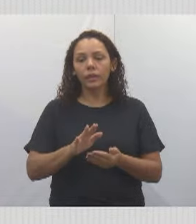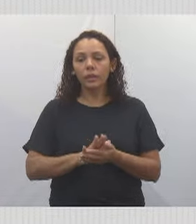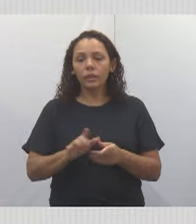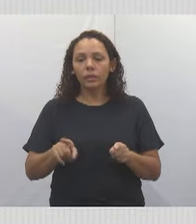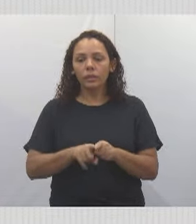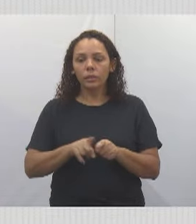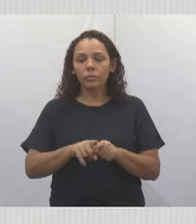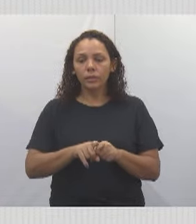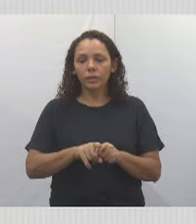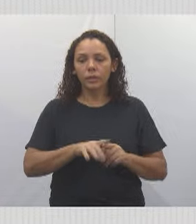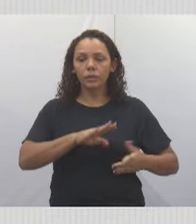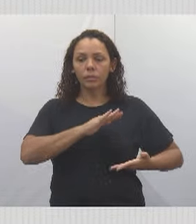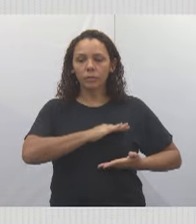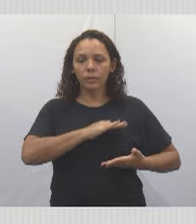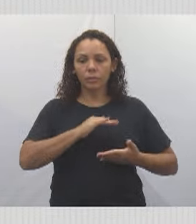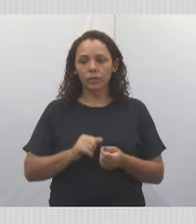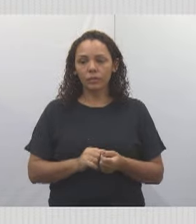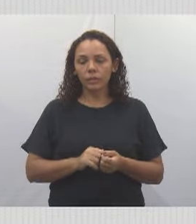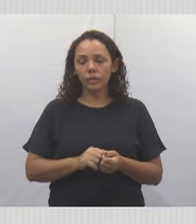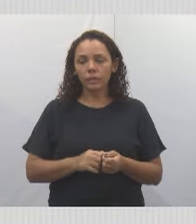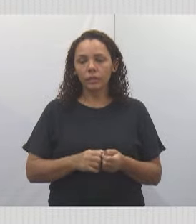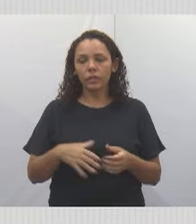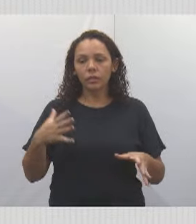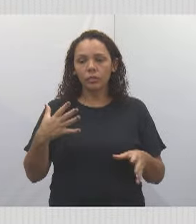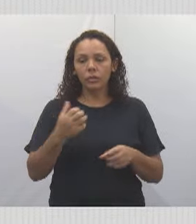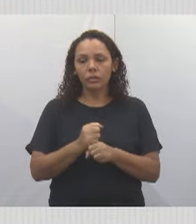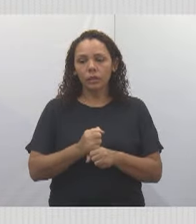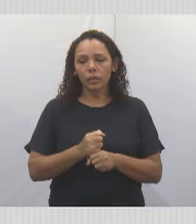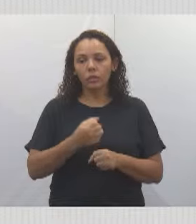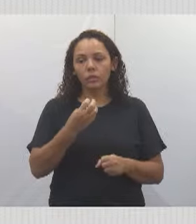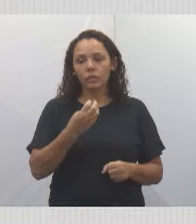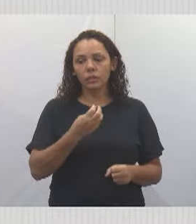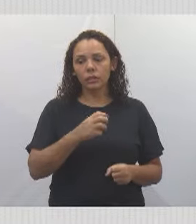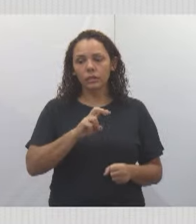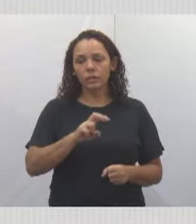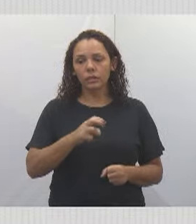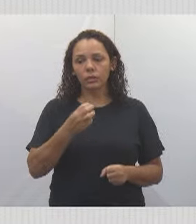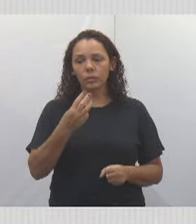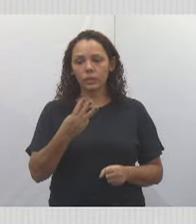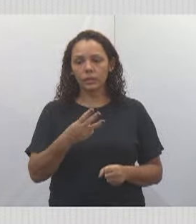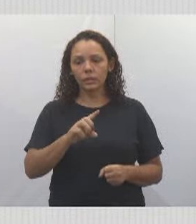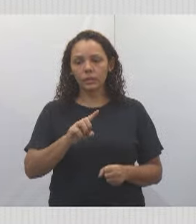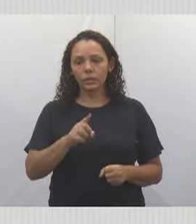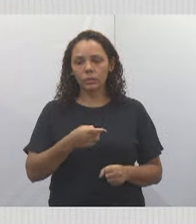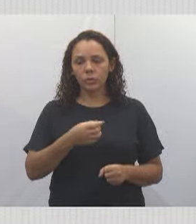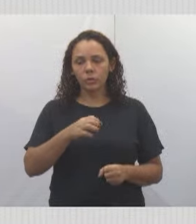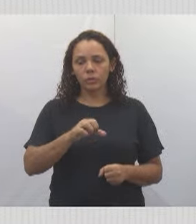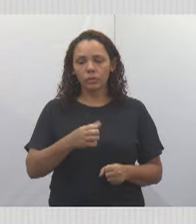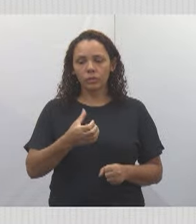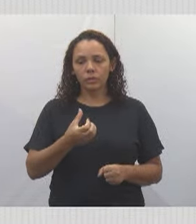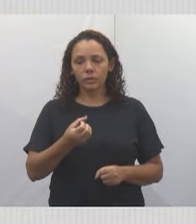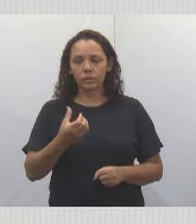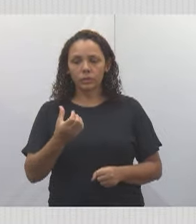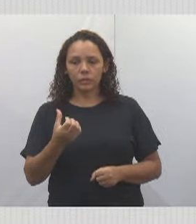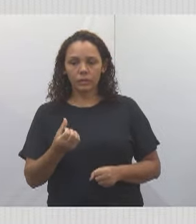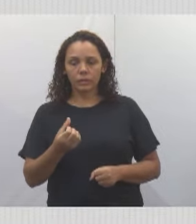tomografia, cintilografia e demais, fechamos um total no segundo quadrimestre de 2024 em 53.906 exames.